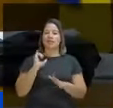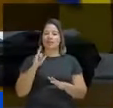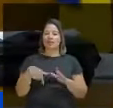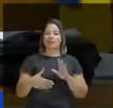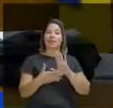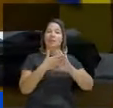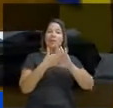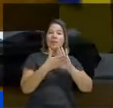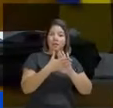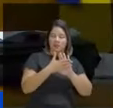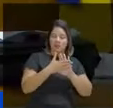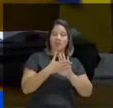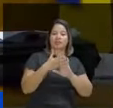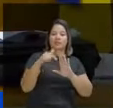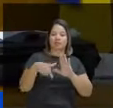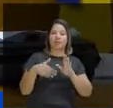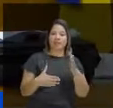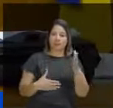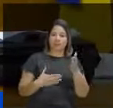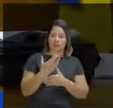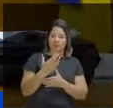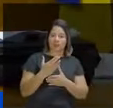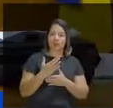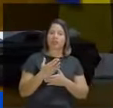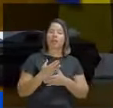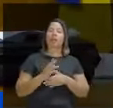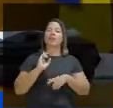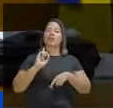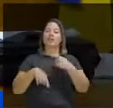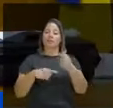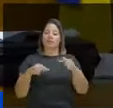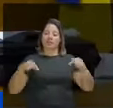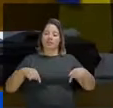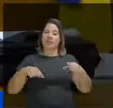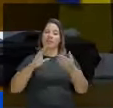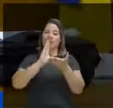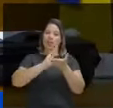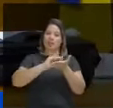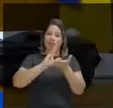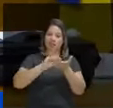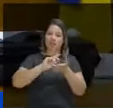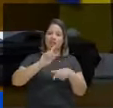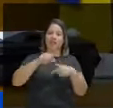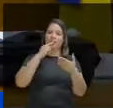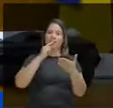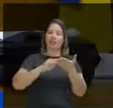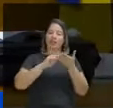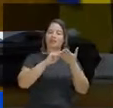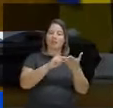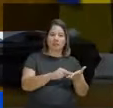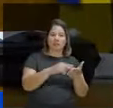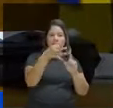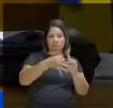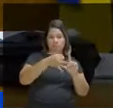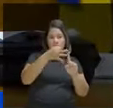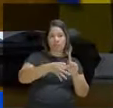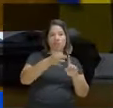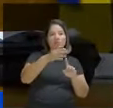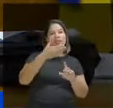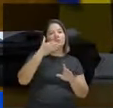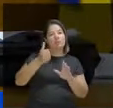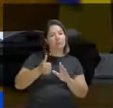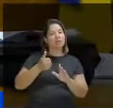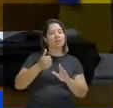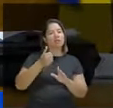essa proposição que faço, para que, com base na nossa ata de hoje, encaminhar ao Tribunal de Justiça e dizer para ele